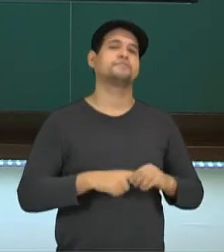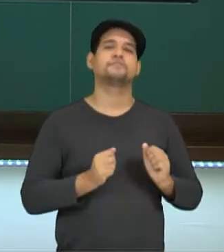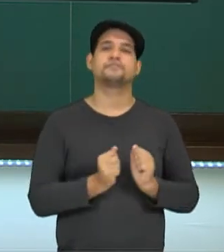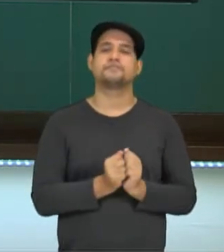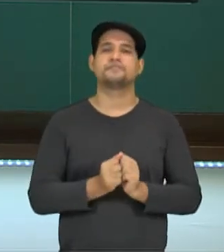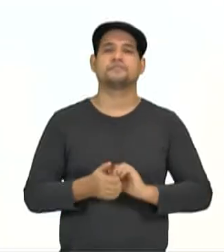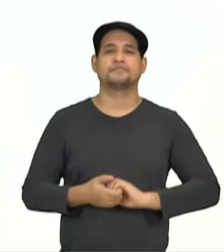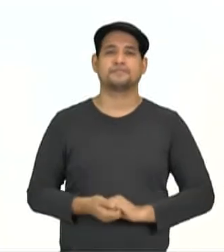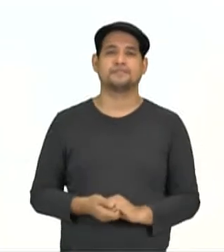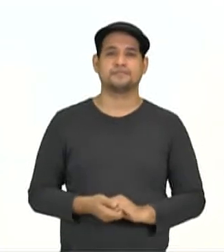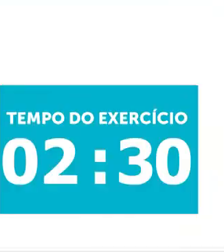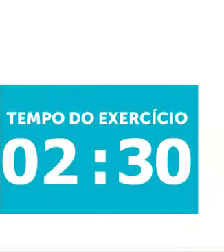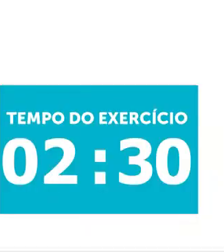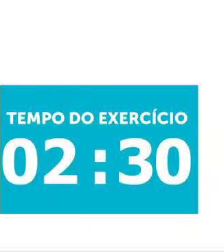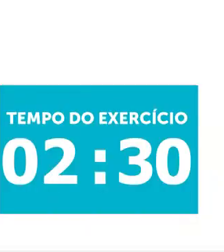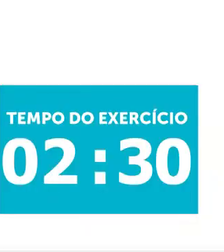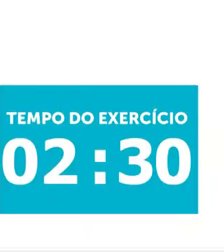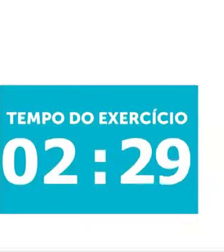juntos a nossa atividade.